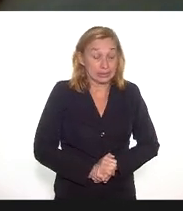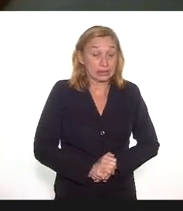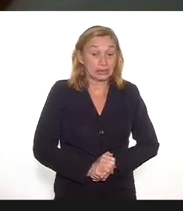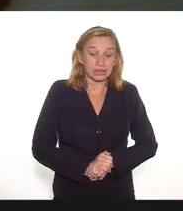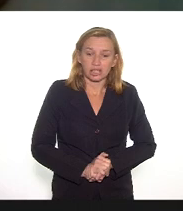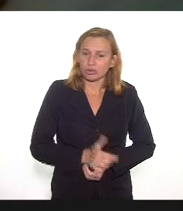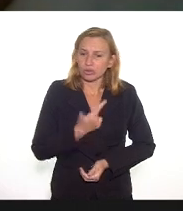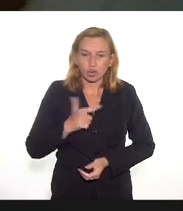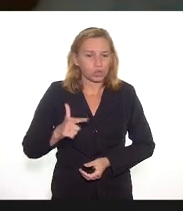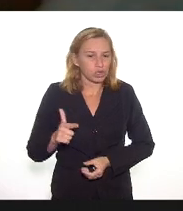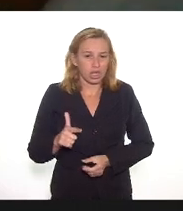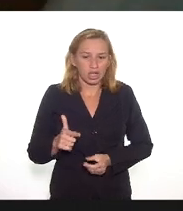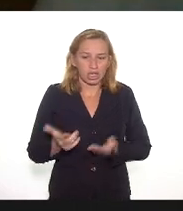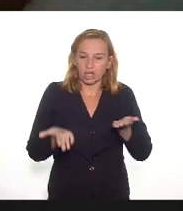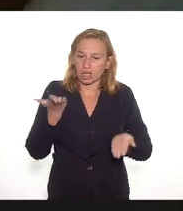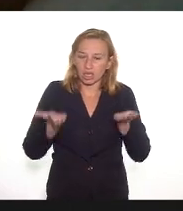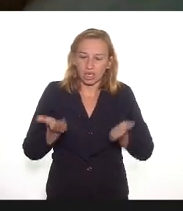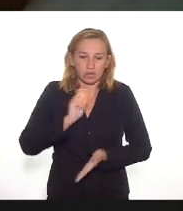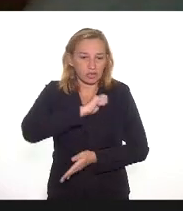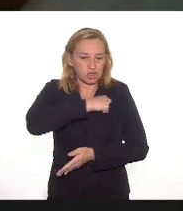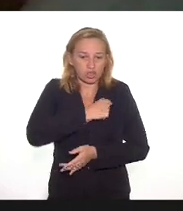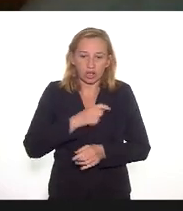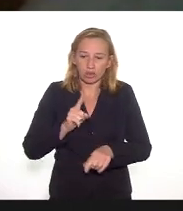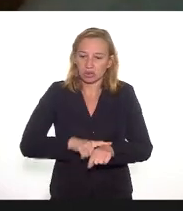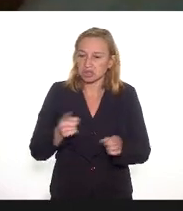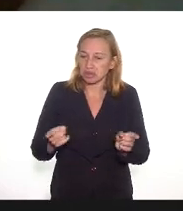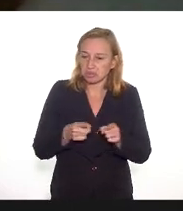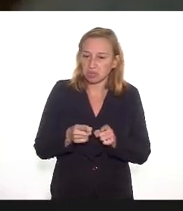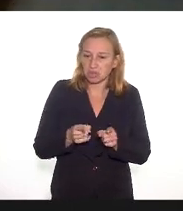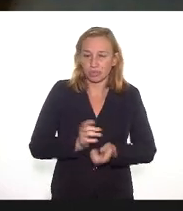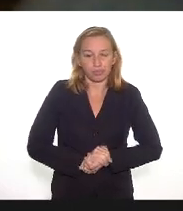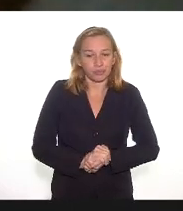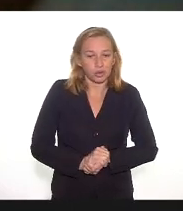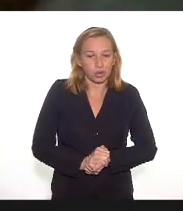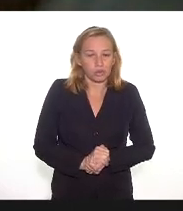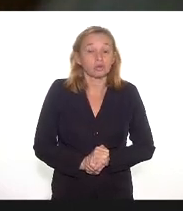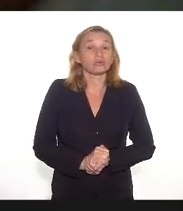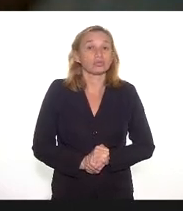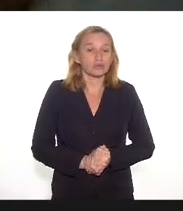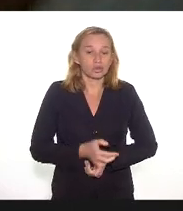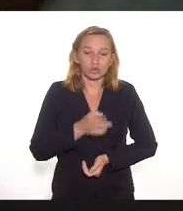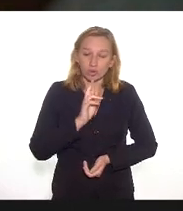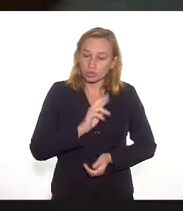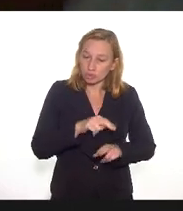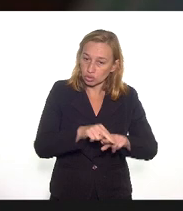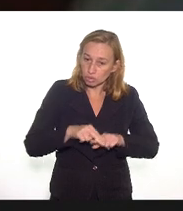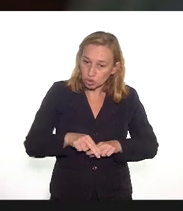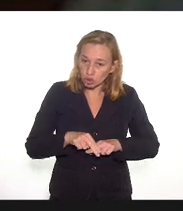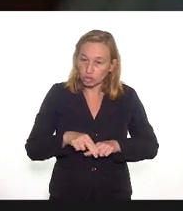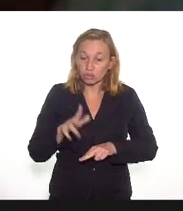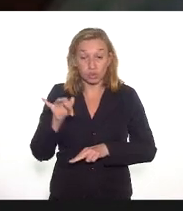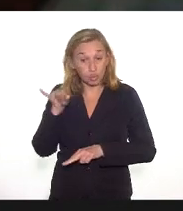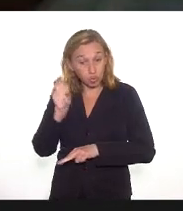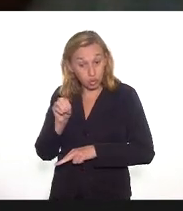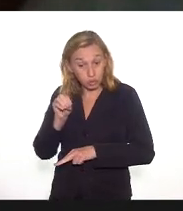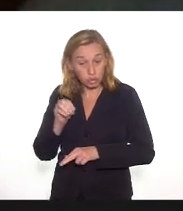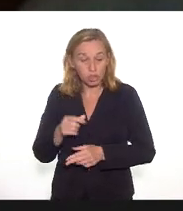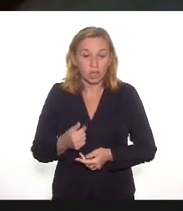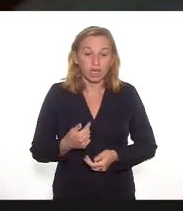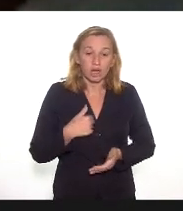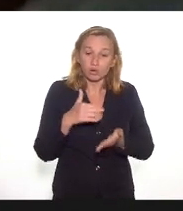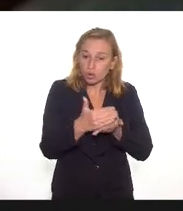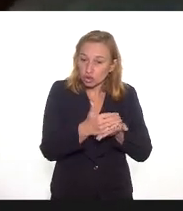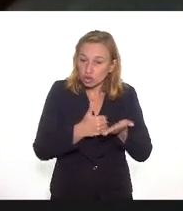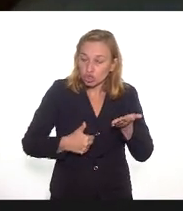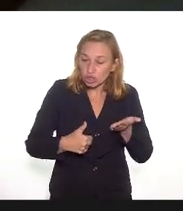Não existe equilíbrio fiscal de curto prazo. Então, uma das razões pelas quais se cria um fundo é que eu estou